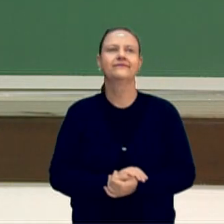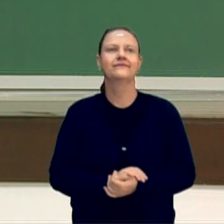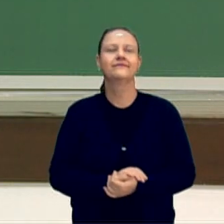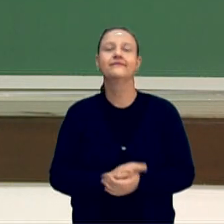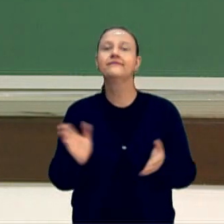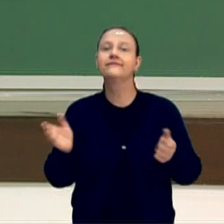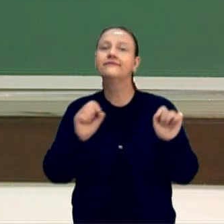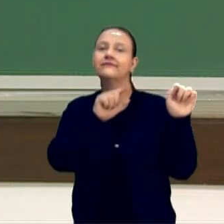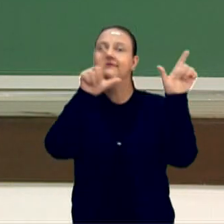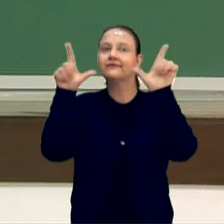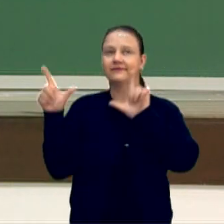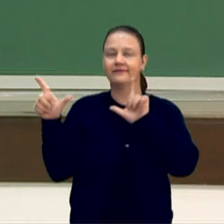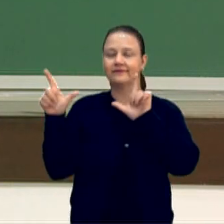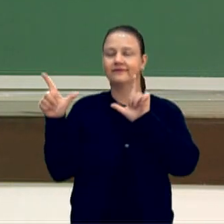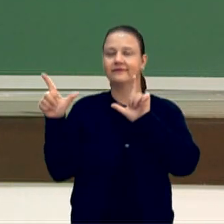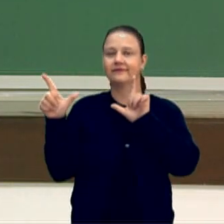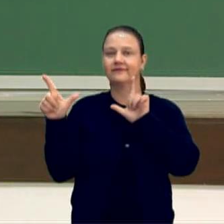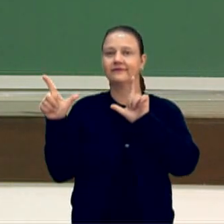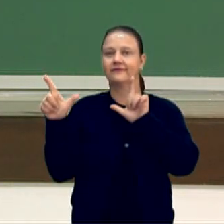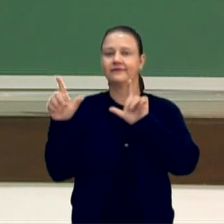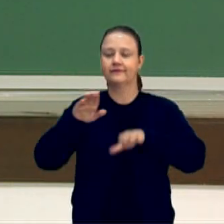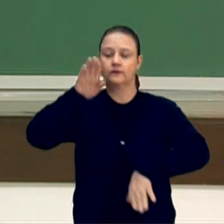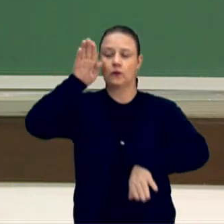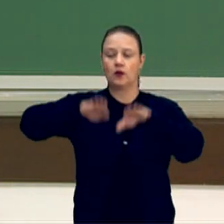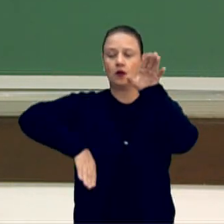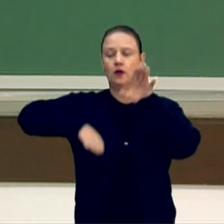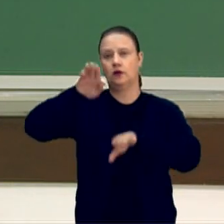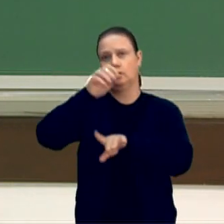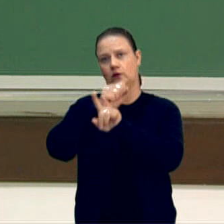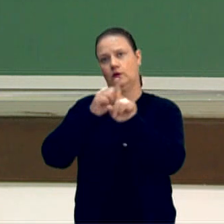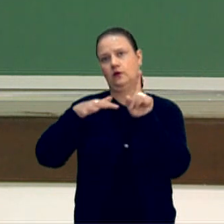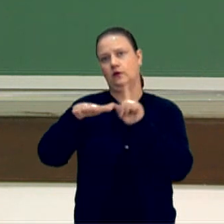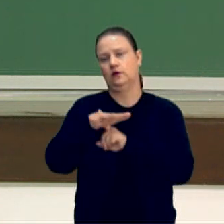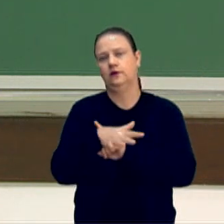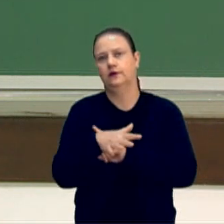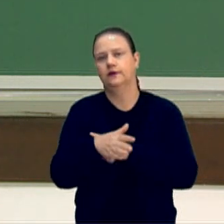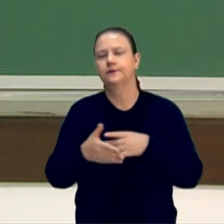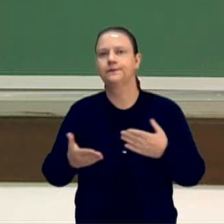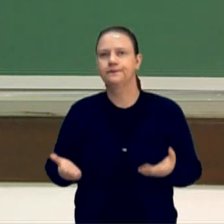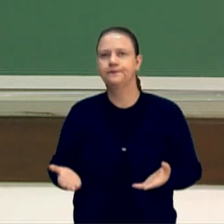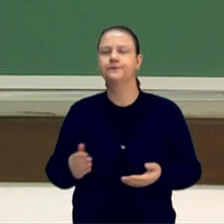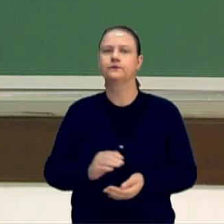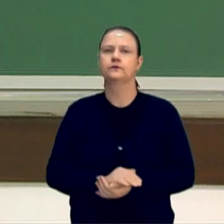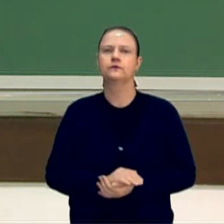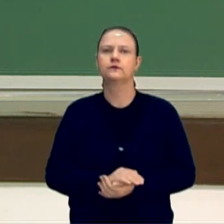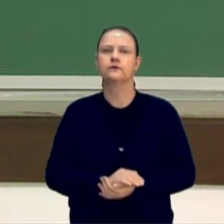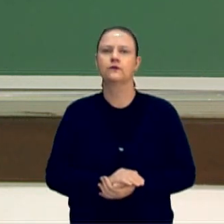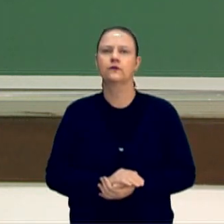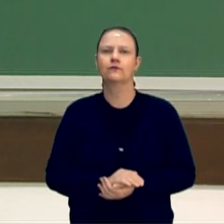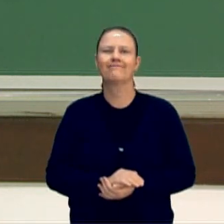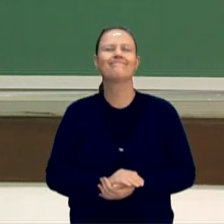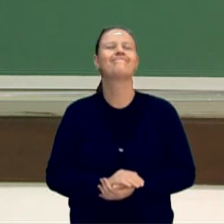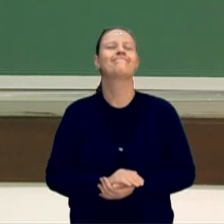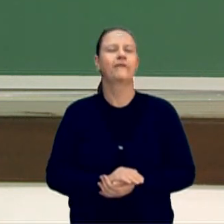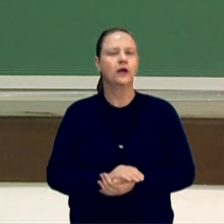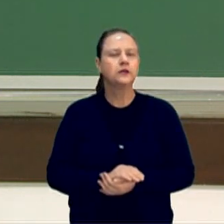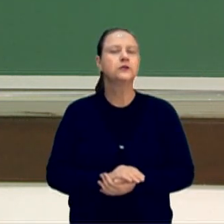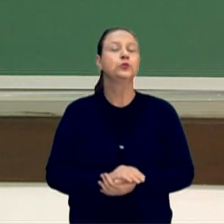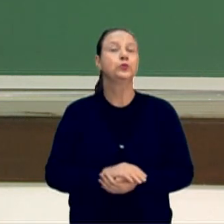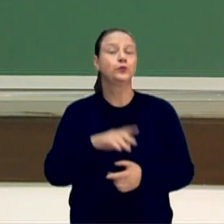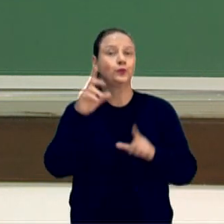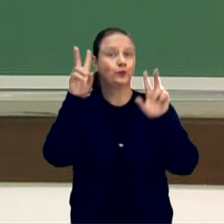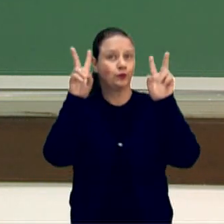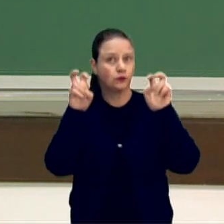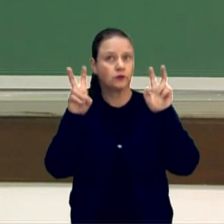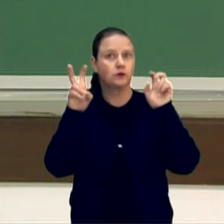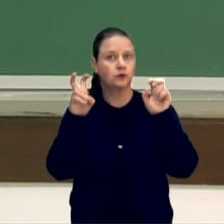Vamos ver um pouquinho, então, dessas desigualdades sociais. Bem, muito delicado isso,